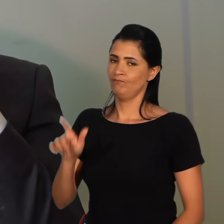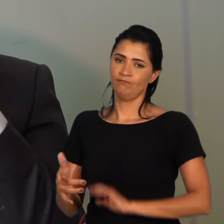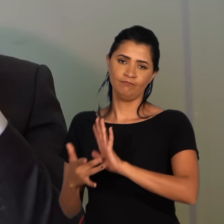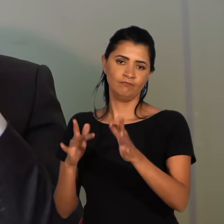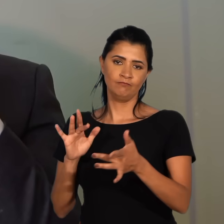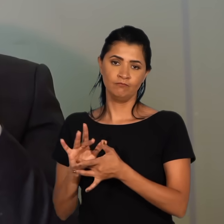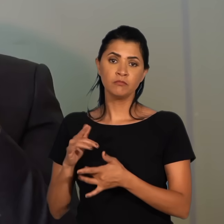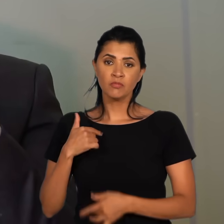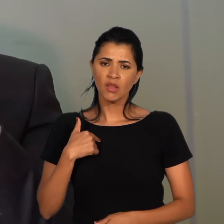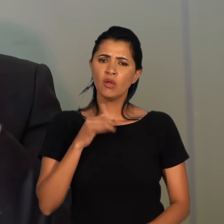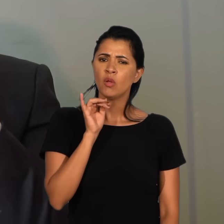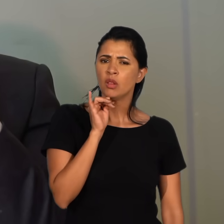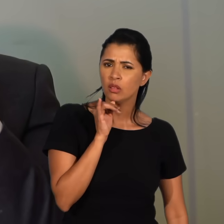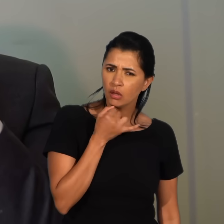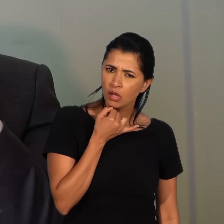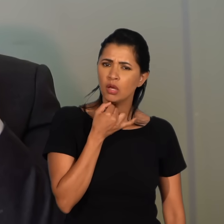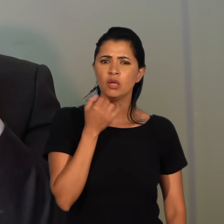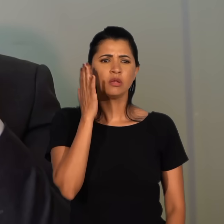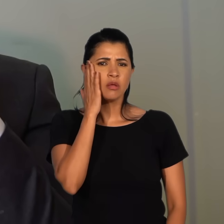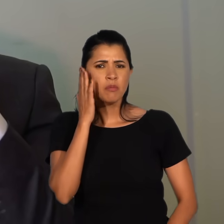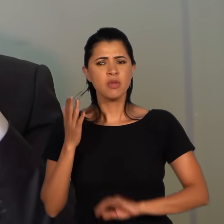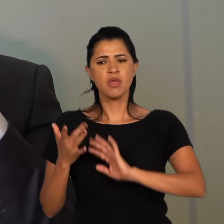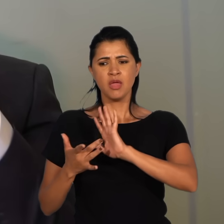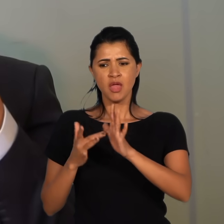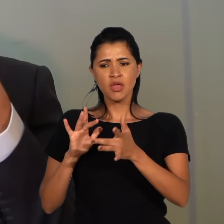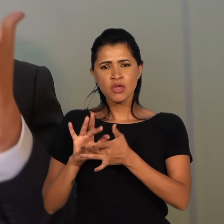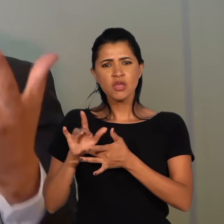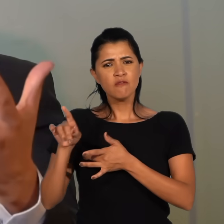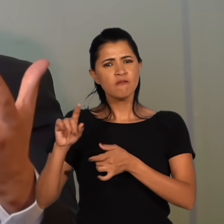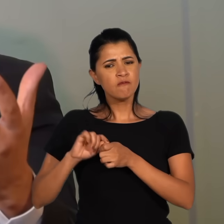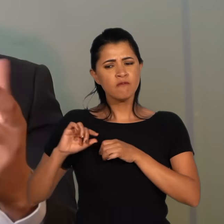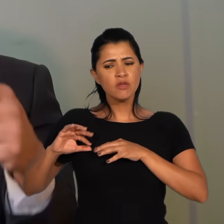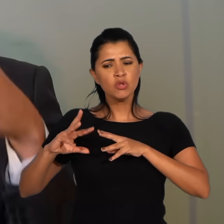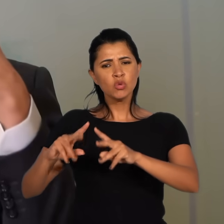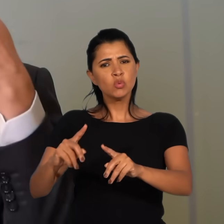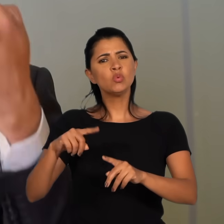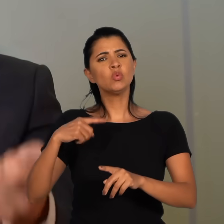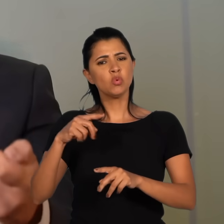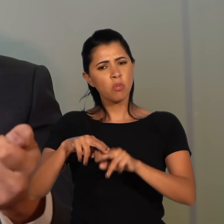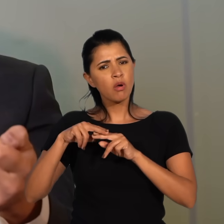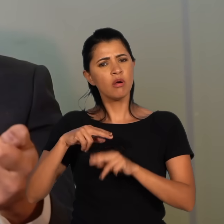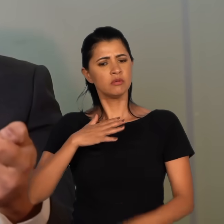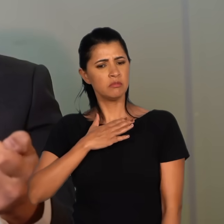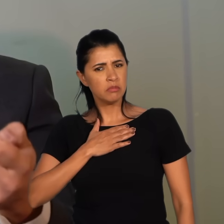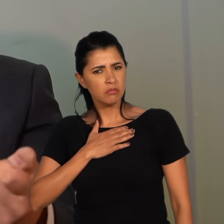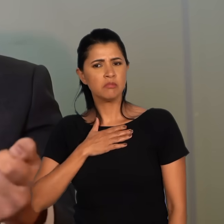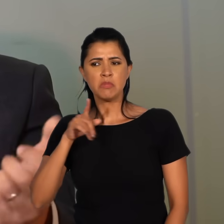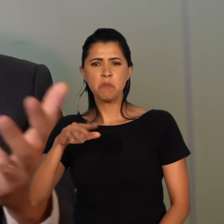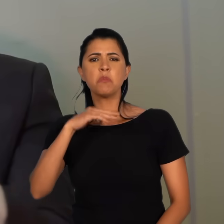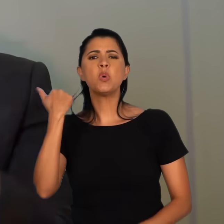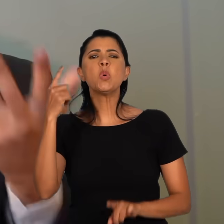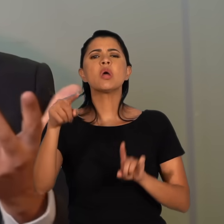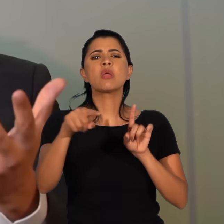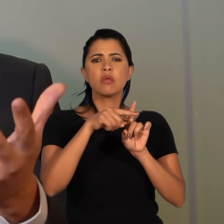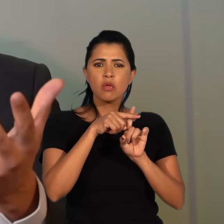triste em saber que eh Deus ele Jesus ele fez tudo por mim ele inclusive morreu na cruz do Calvário por